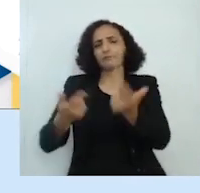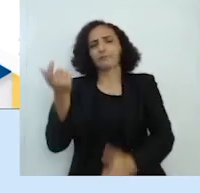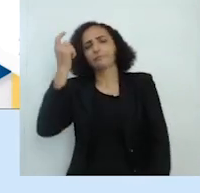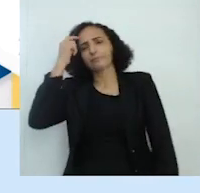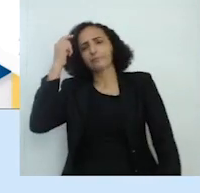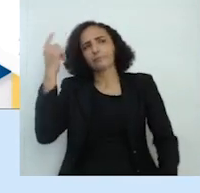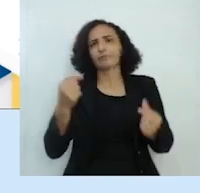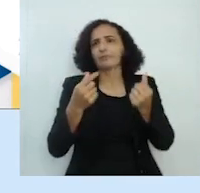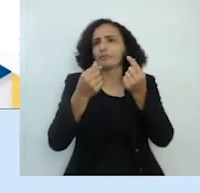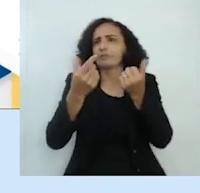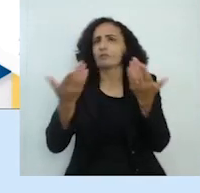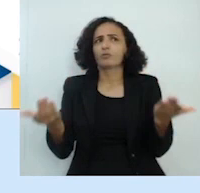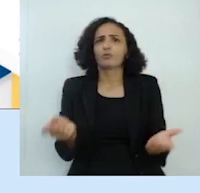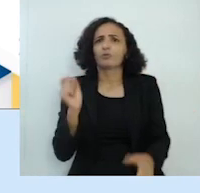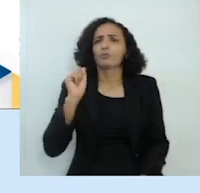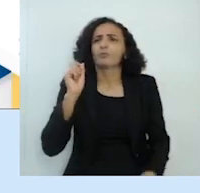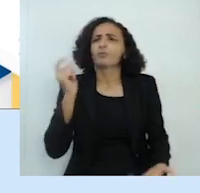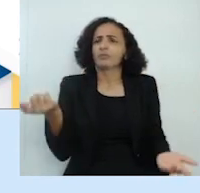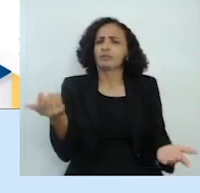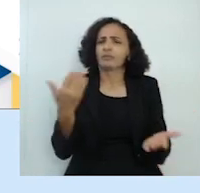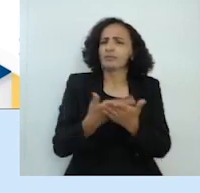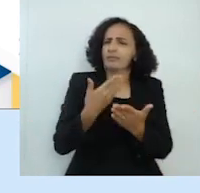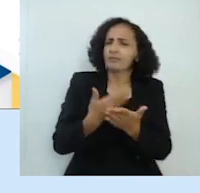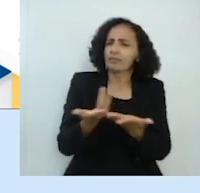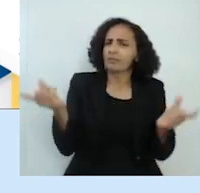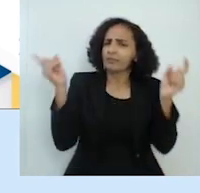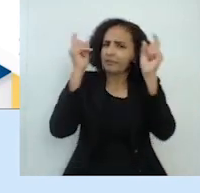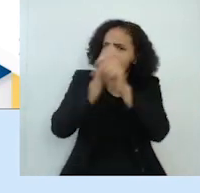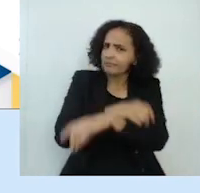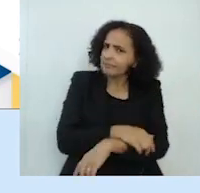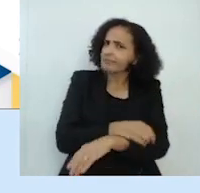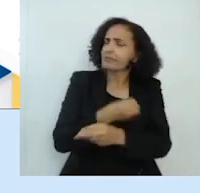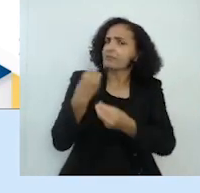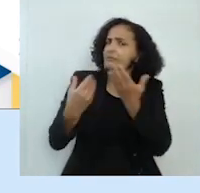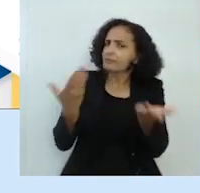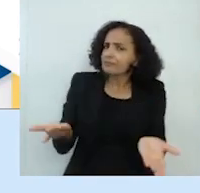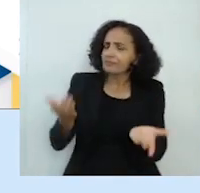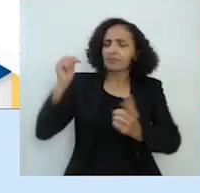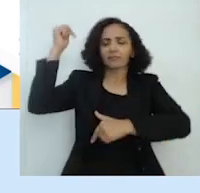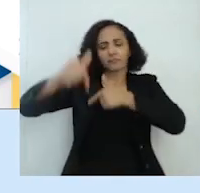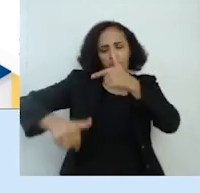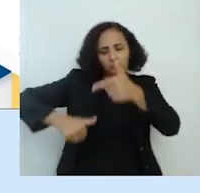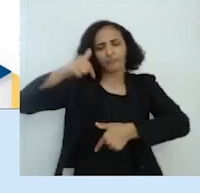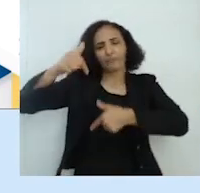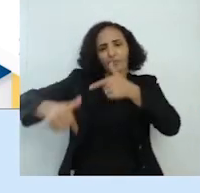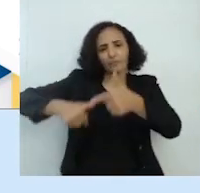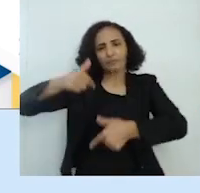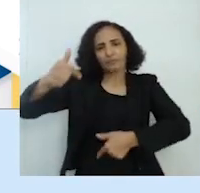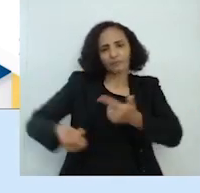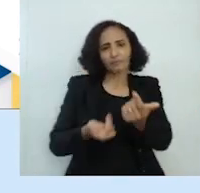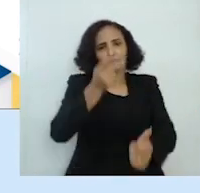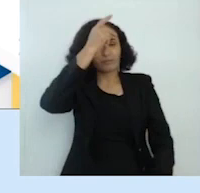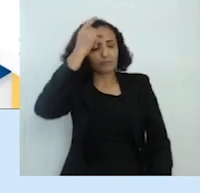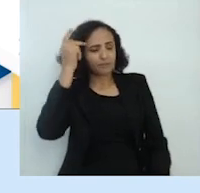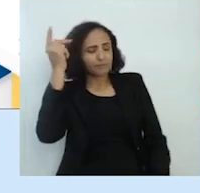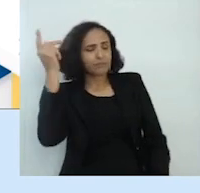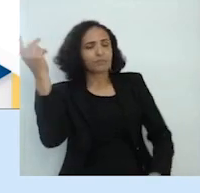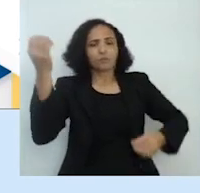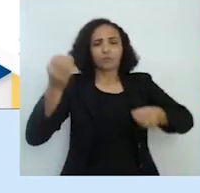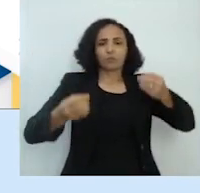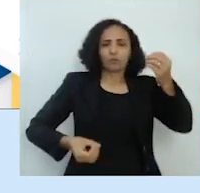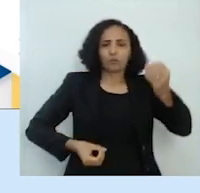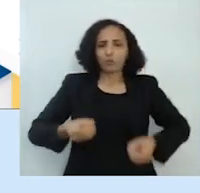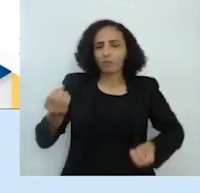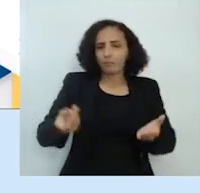é isso, professora? Bom, são as relações entre o trabalho e a mão de obra, que presta o